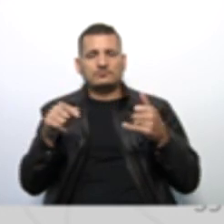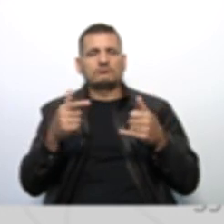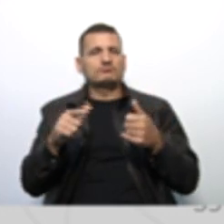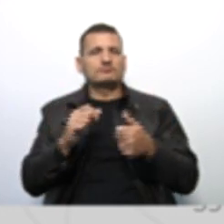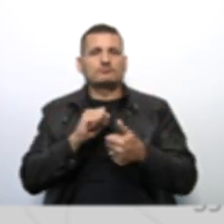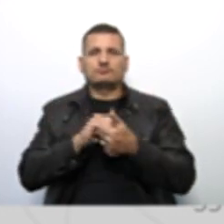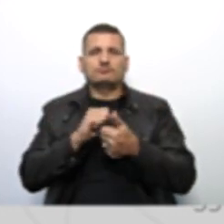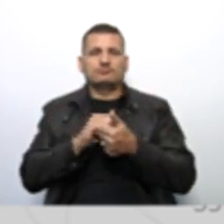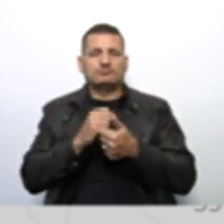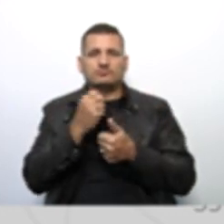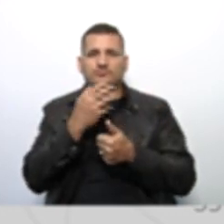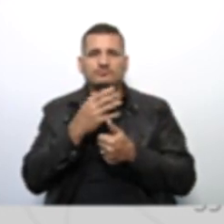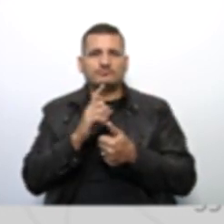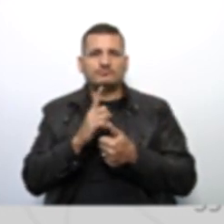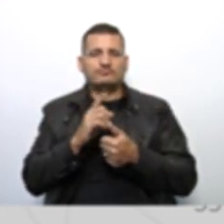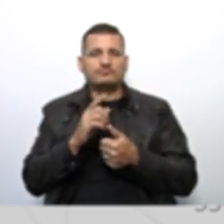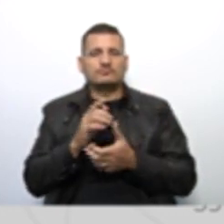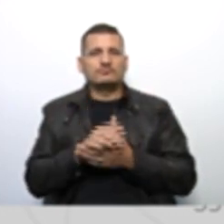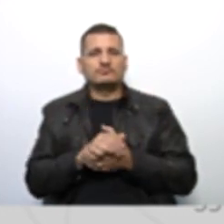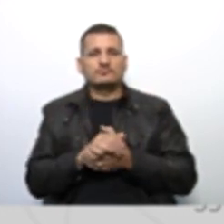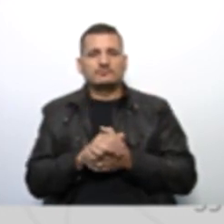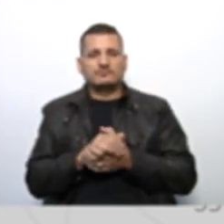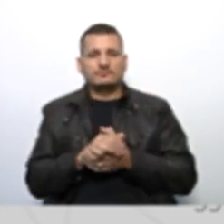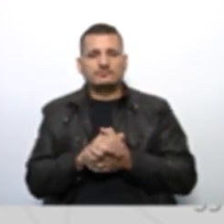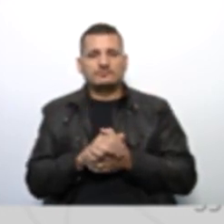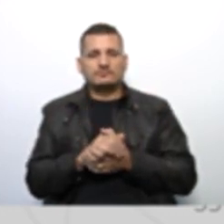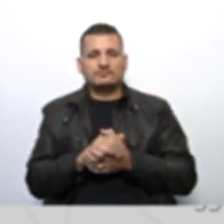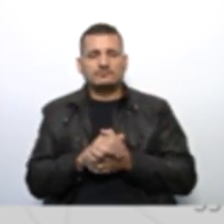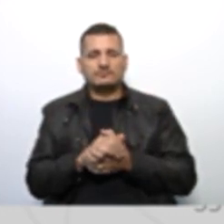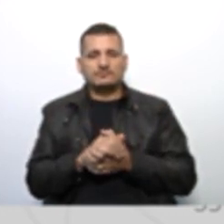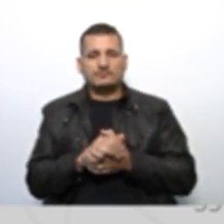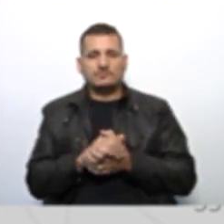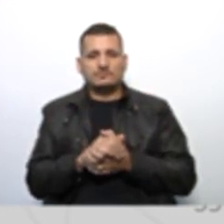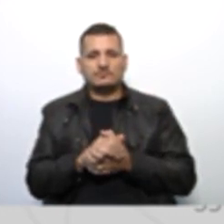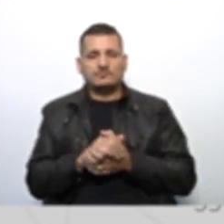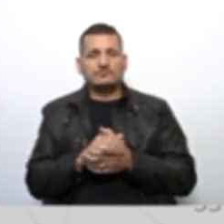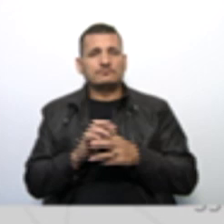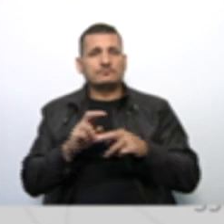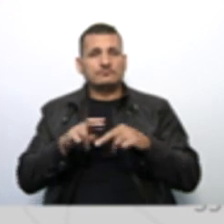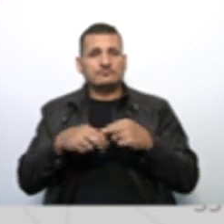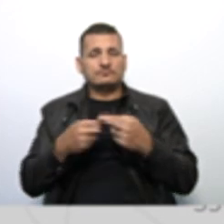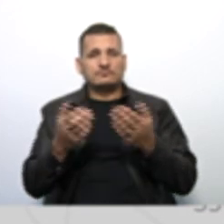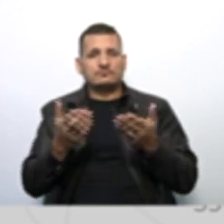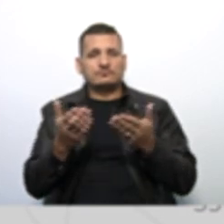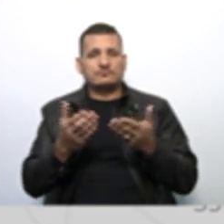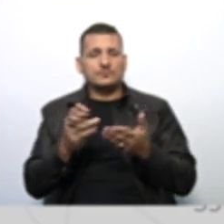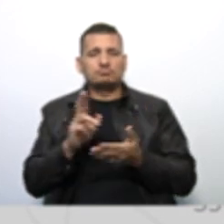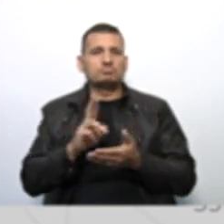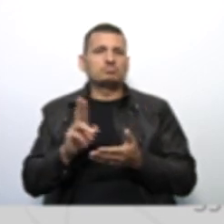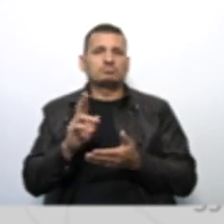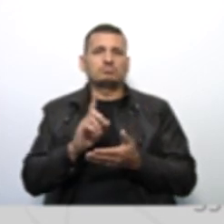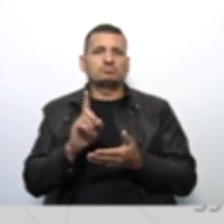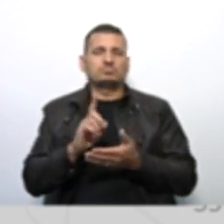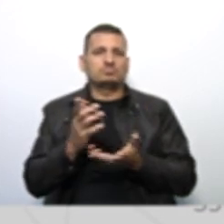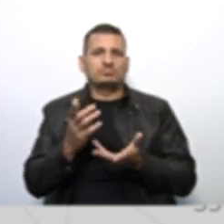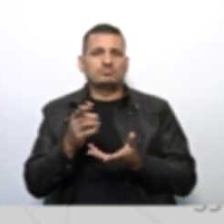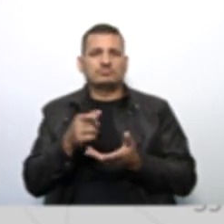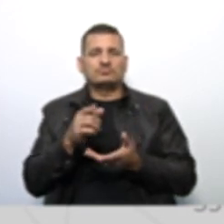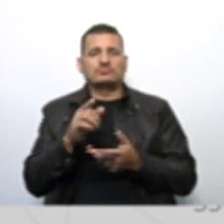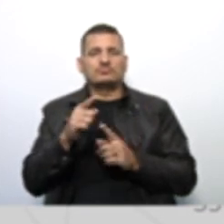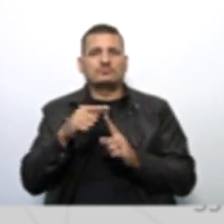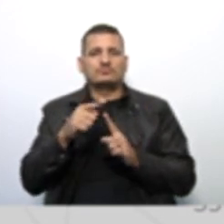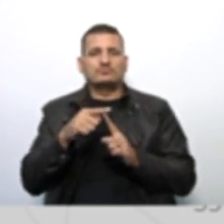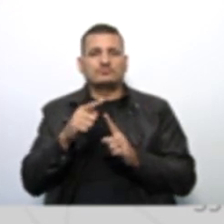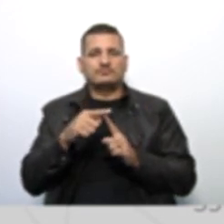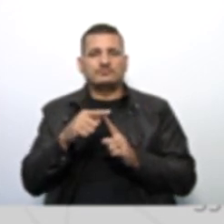tão boa como os cabos que a gente tem disponíveis hoje no mercado, né? Por isso que hoje está em desuso essa utilização dessa topologia